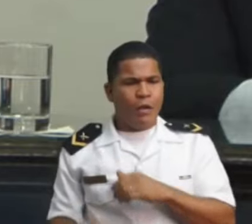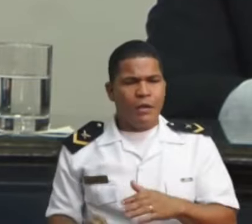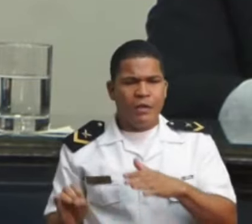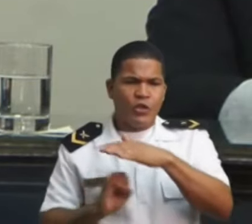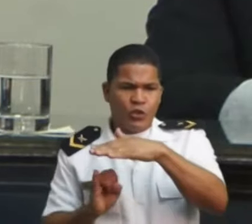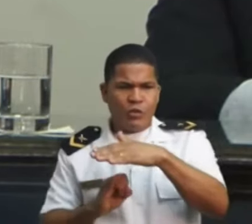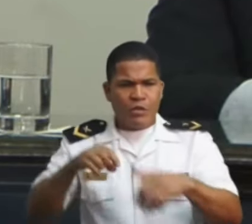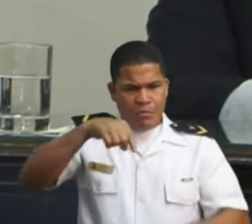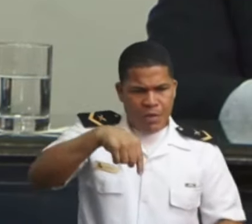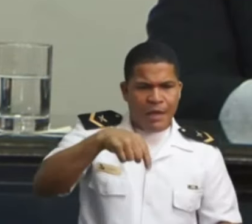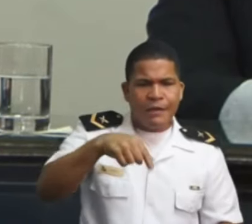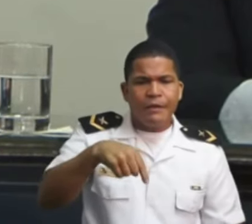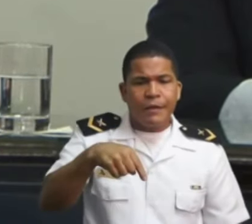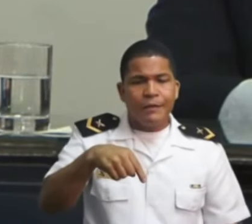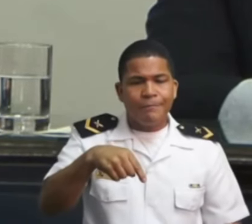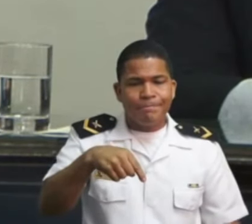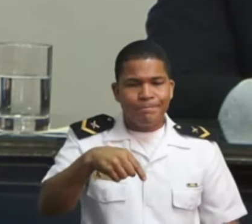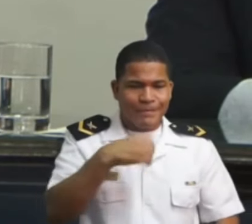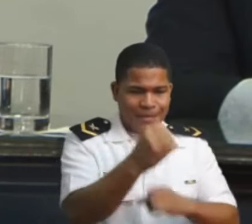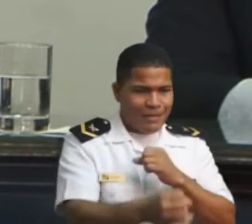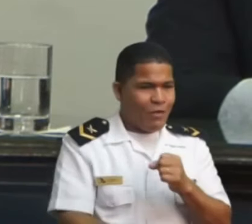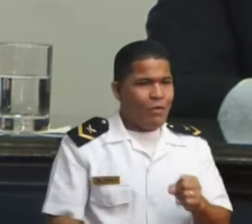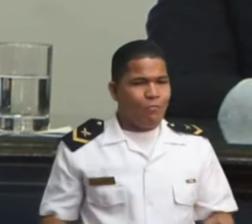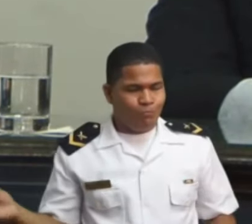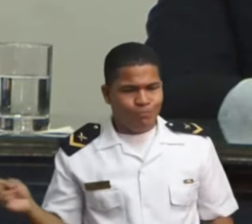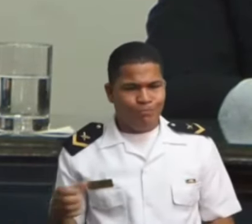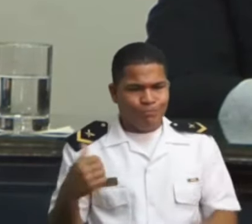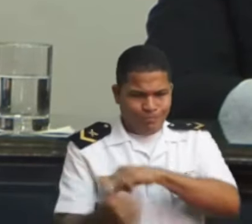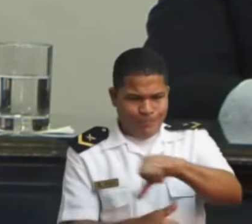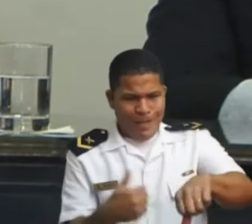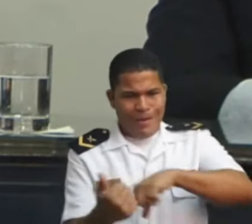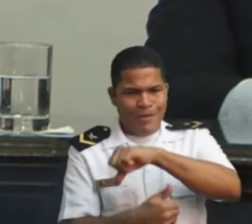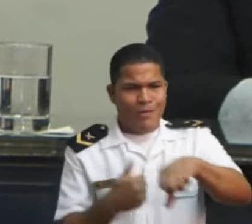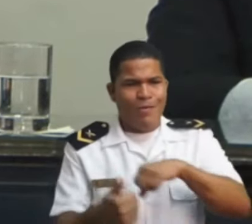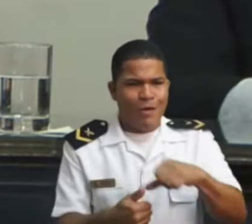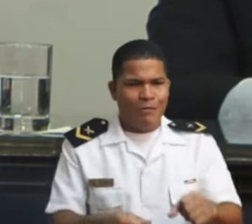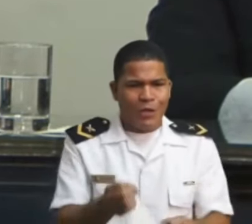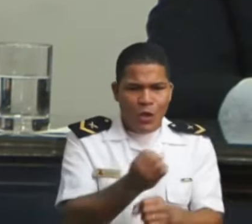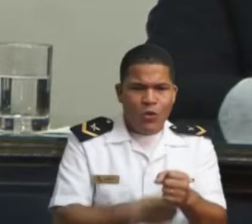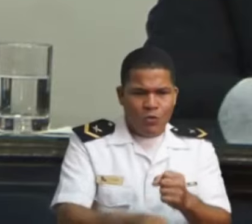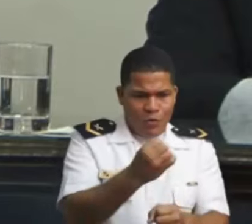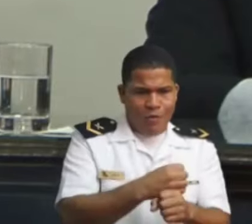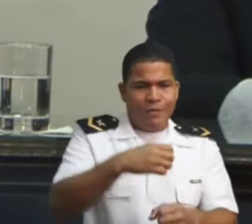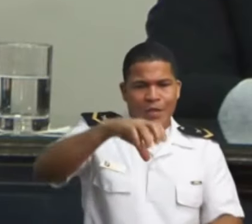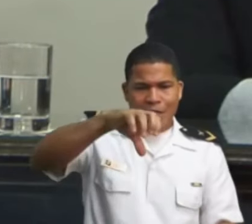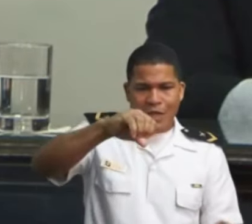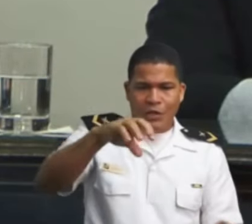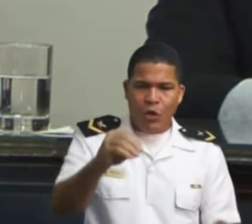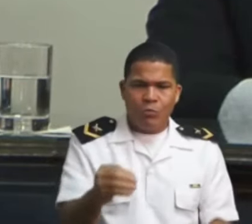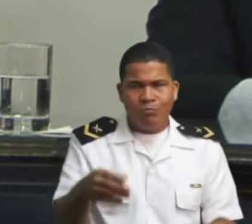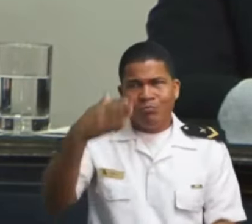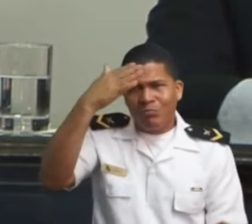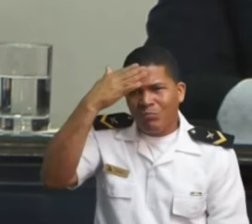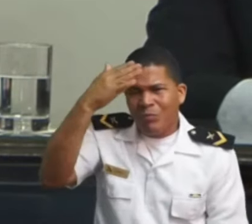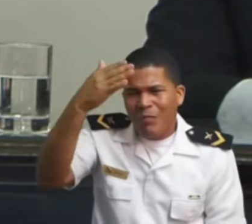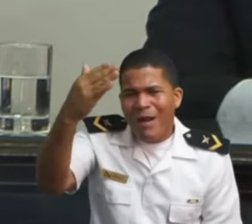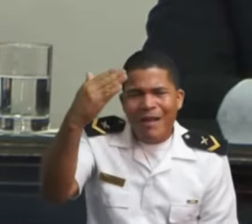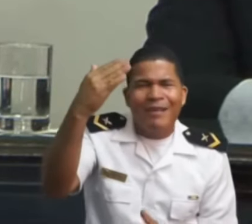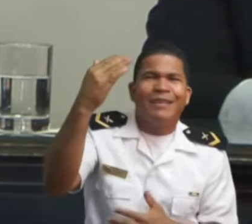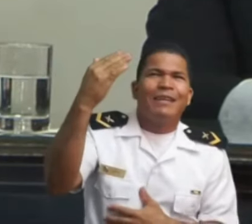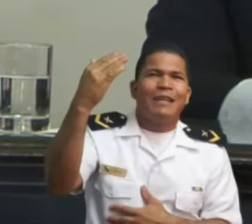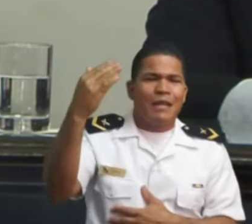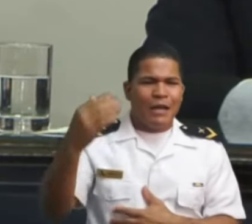renova aos seus 90 anos, graças ao conhecimento, ao zelo, à